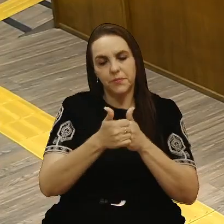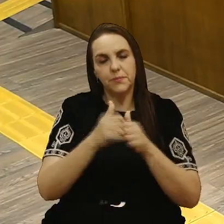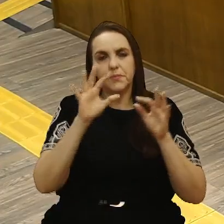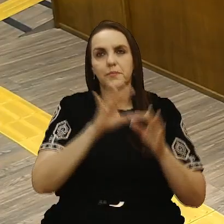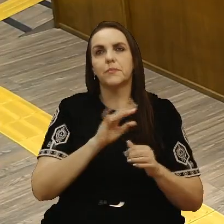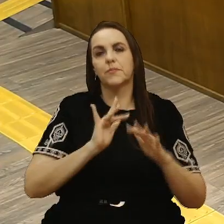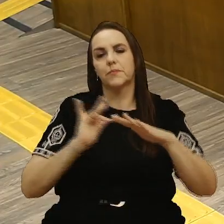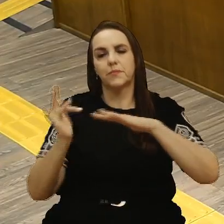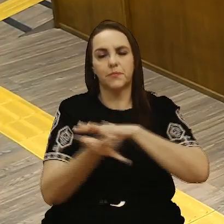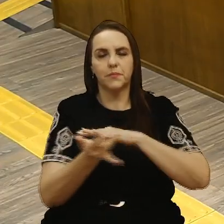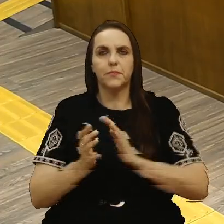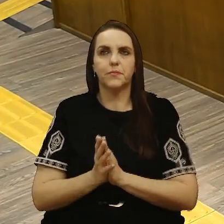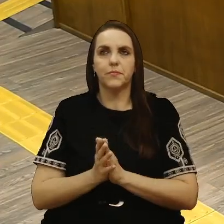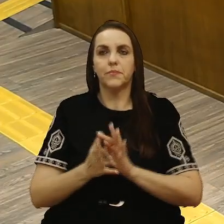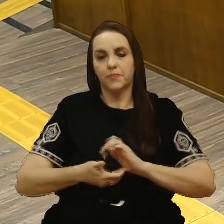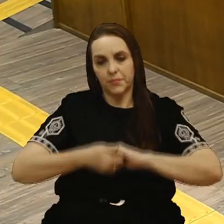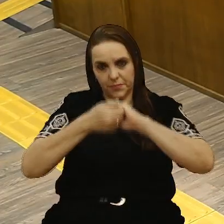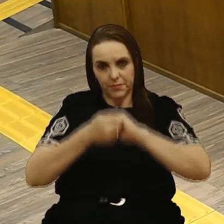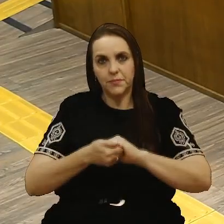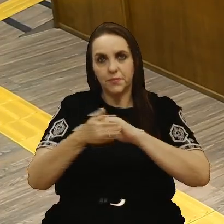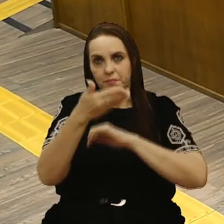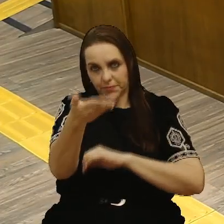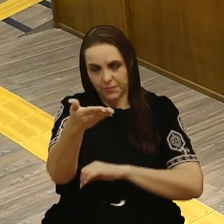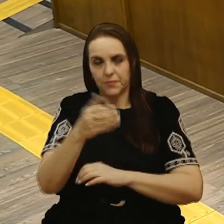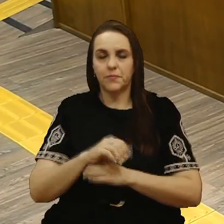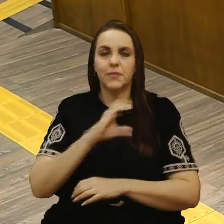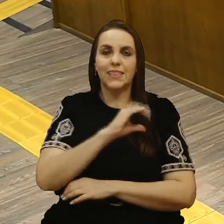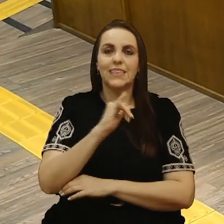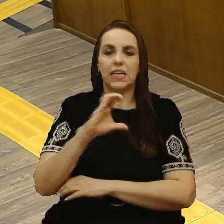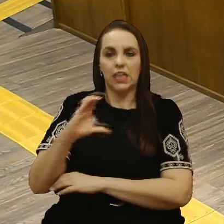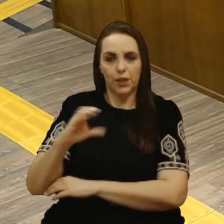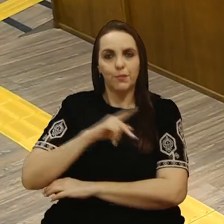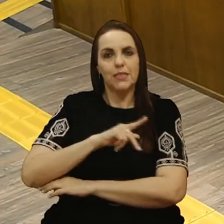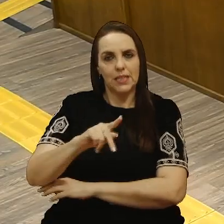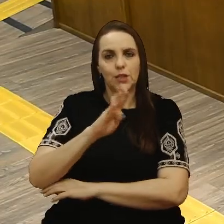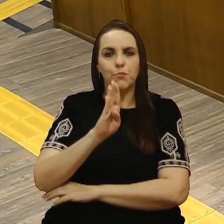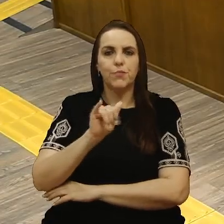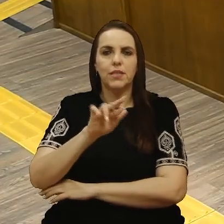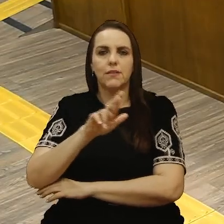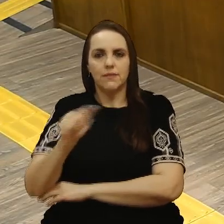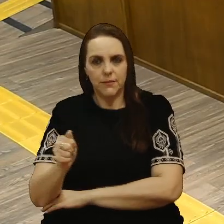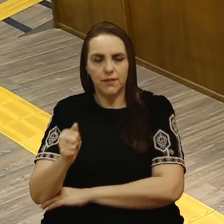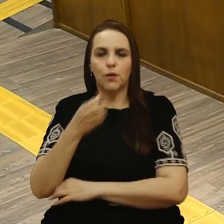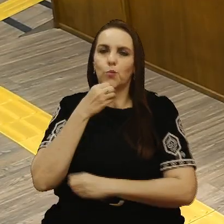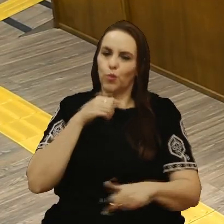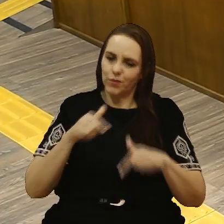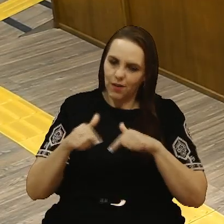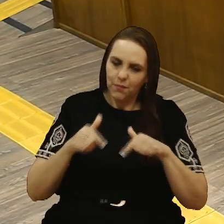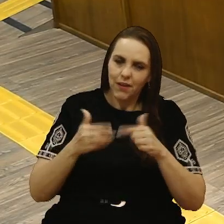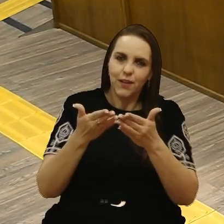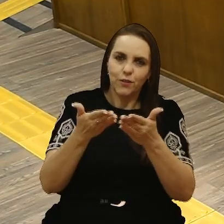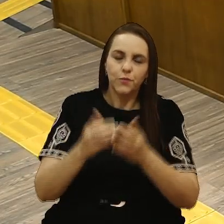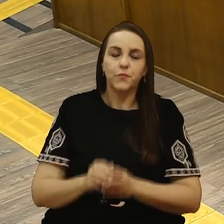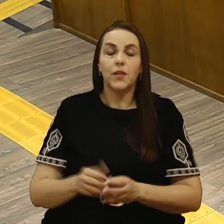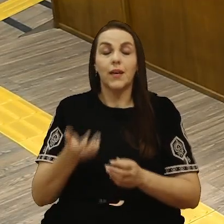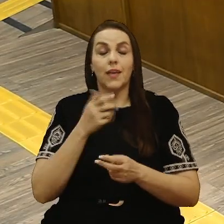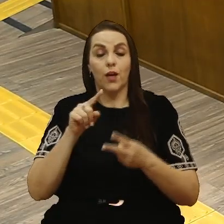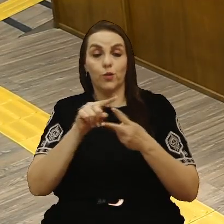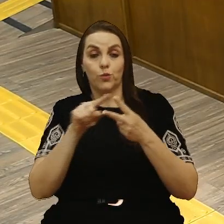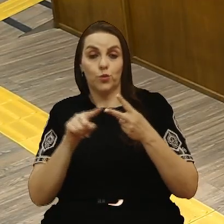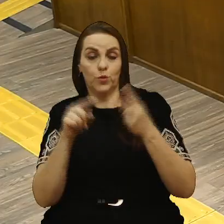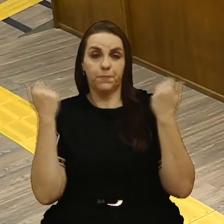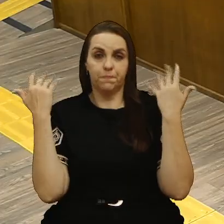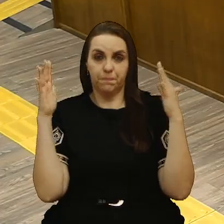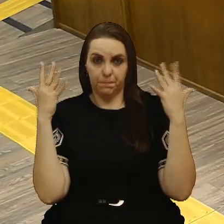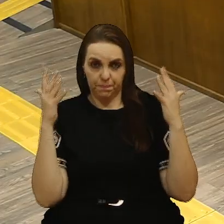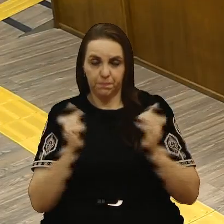da SIC, em nome do Bira, presidente, bom trabalho aí. E quero fazer 2 votos de congratulação.